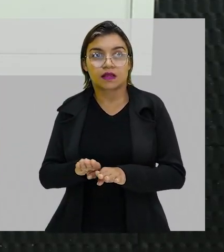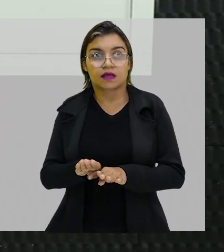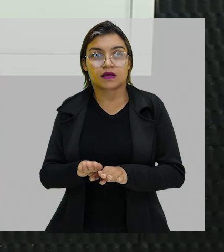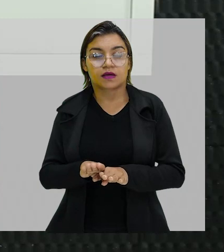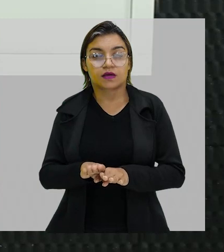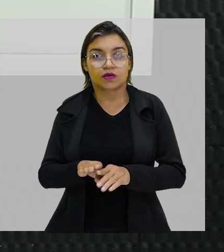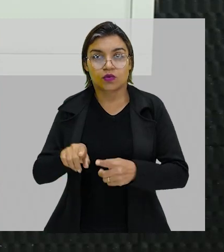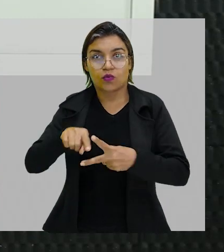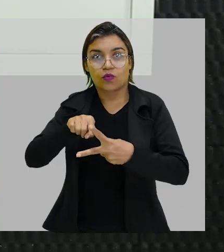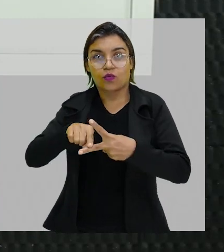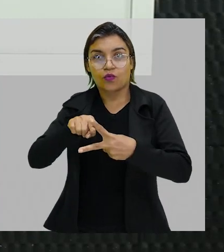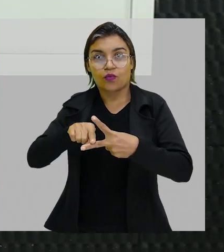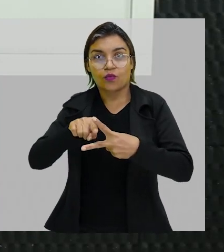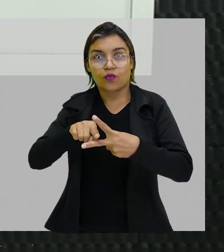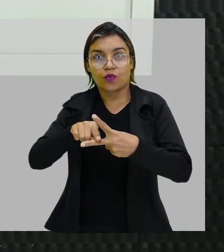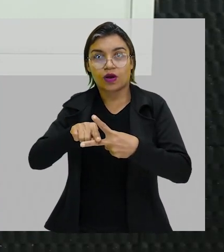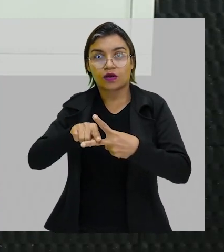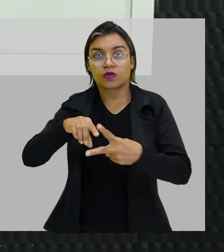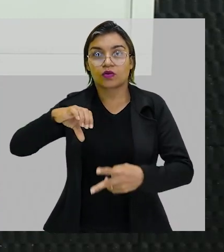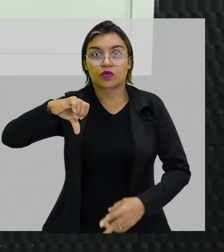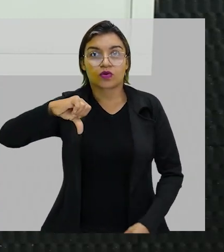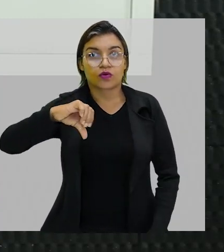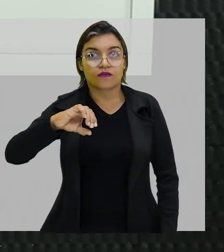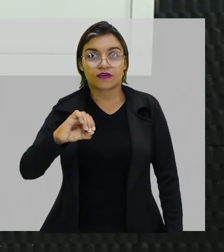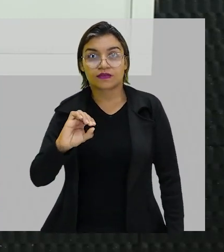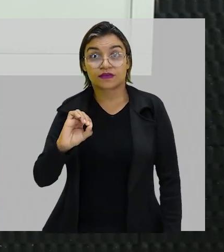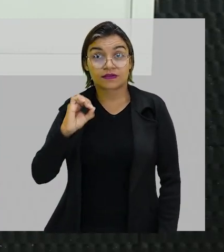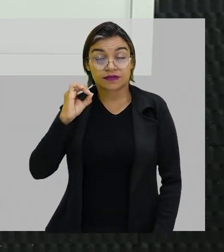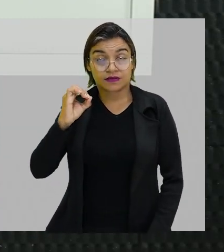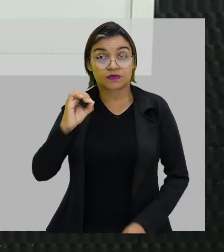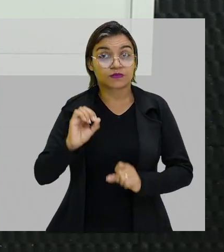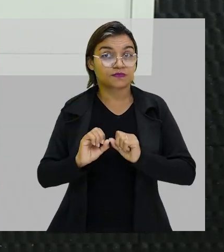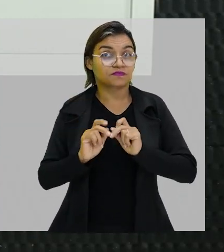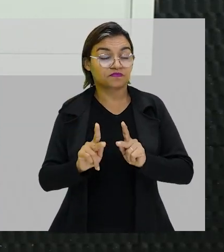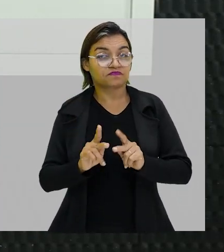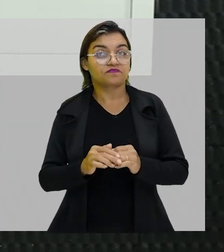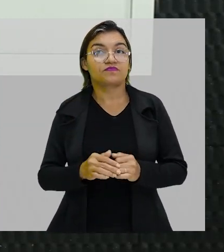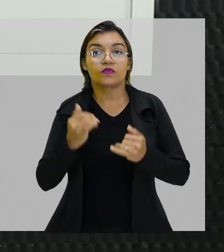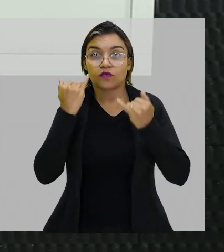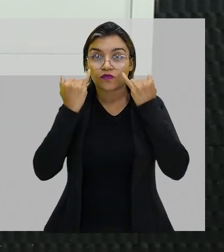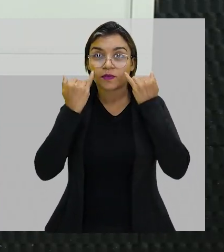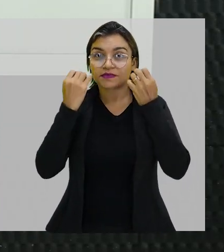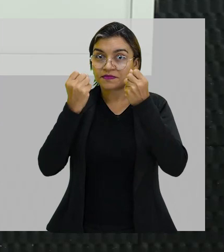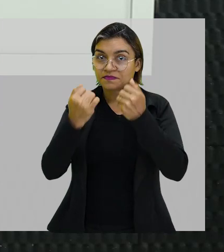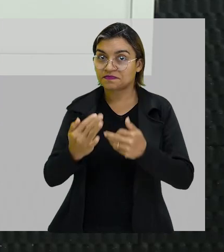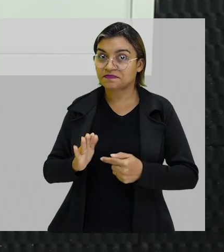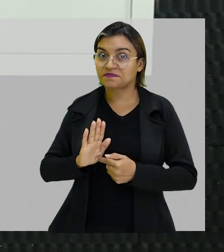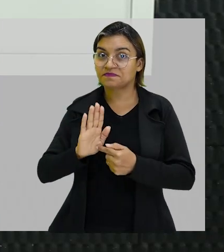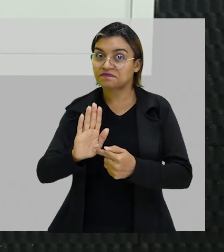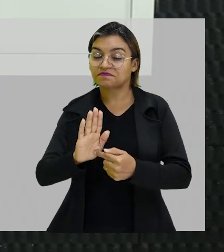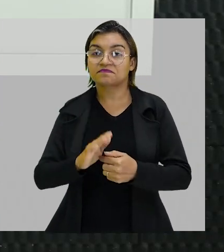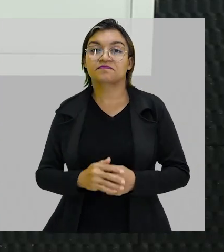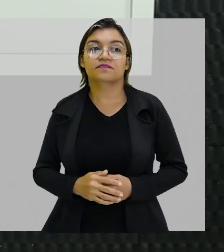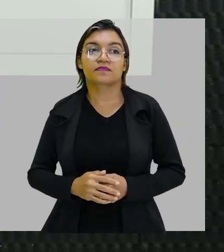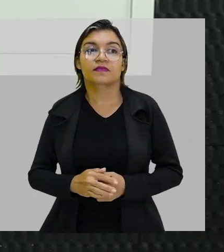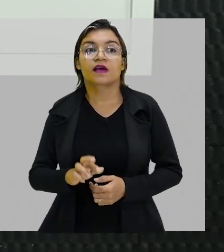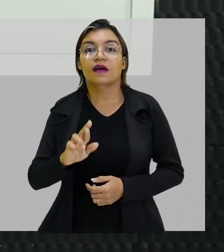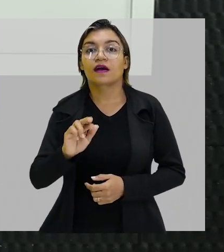um ângulo de 90 graus. Tá ok? Então essa é a informação que ele está te falando. Ele diz que é rasante